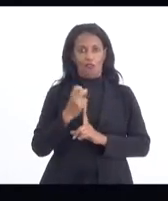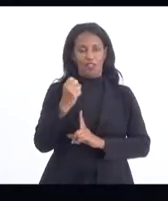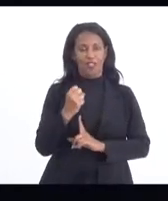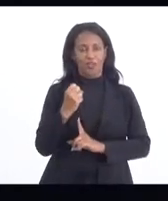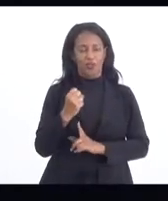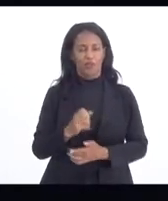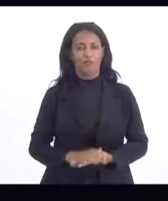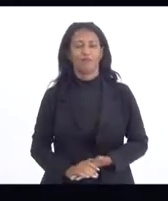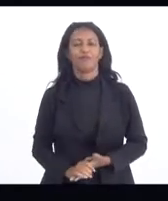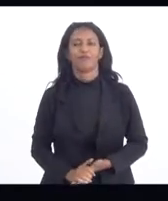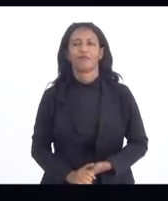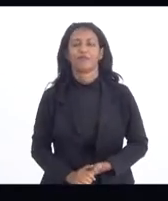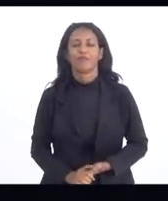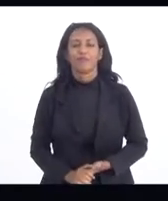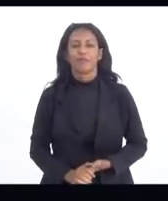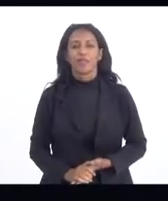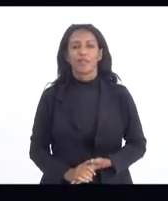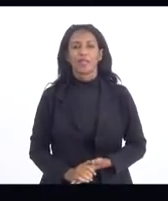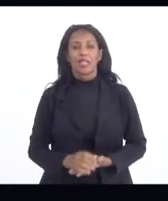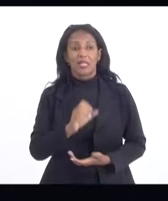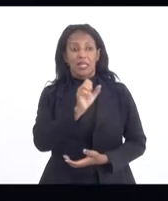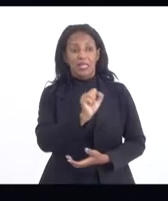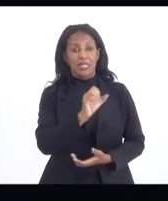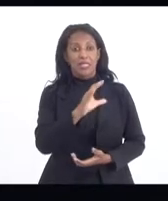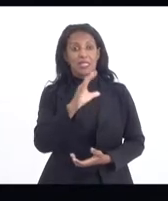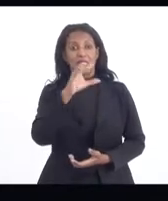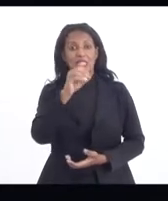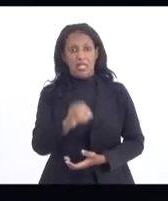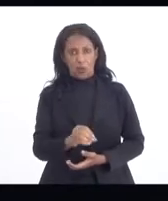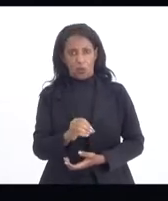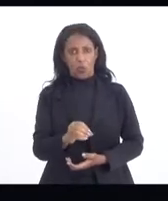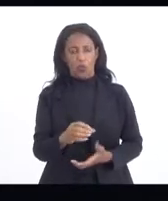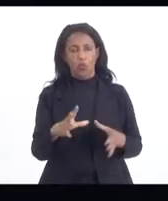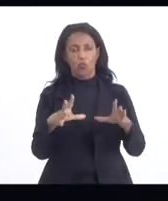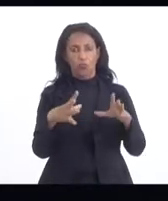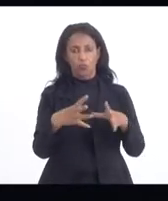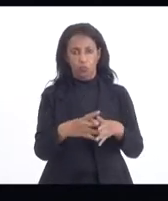Noroeste Fluminense. E por via seca, são